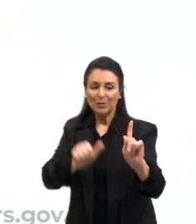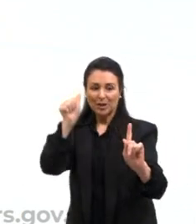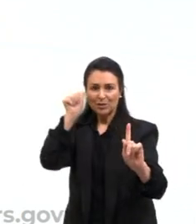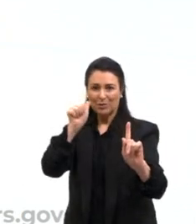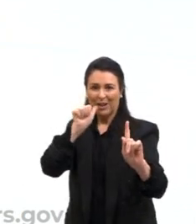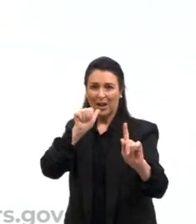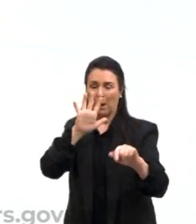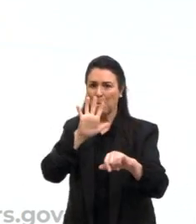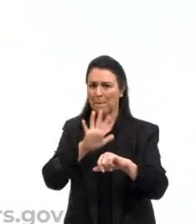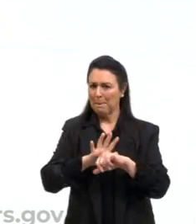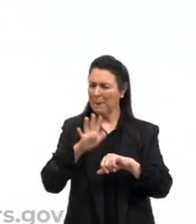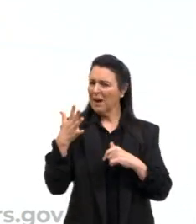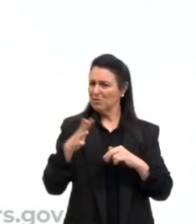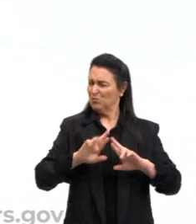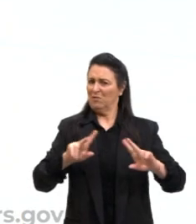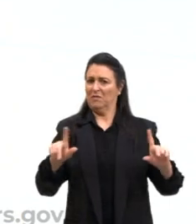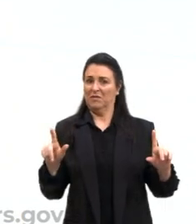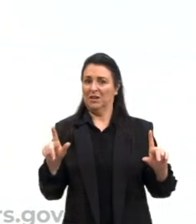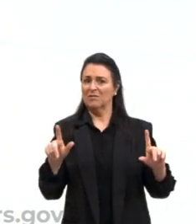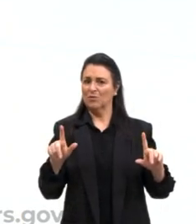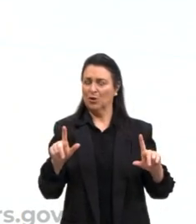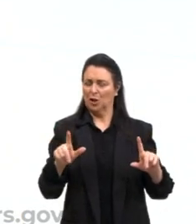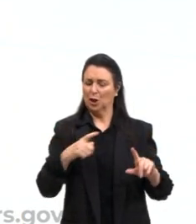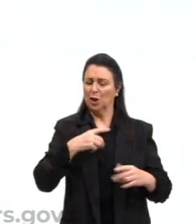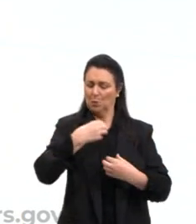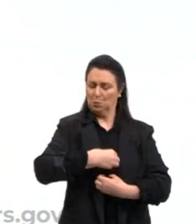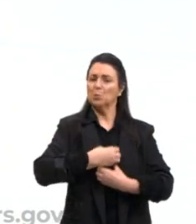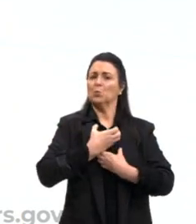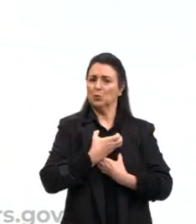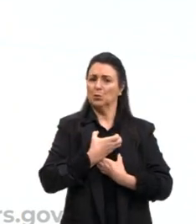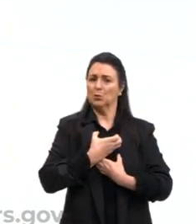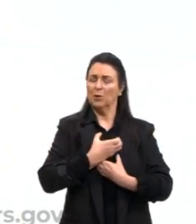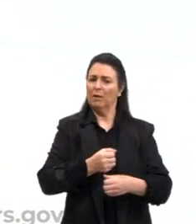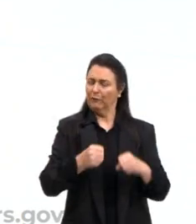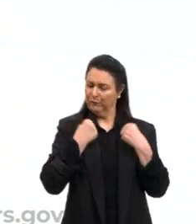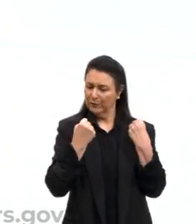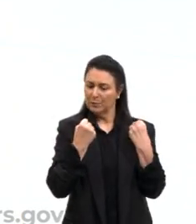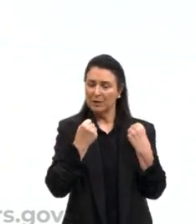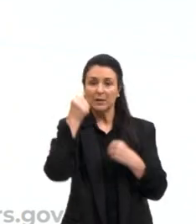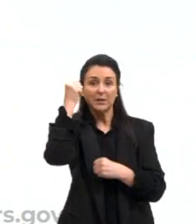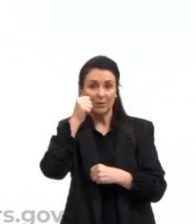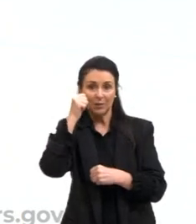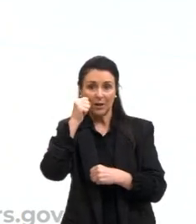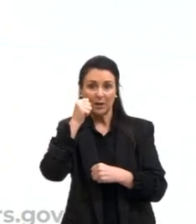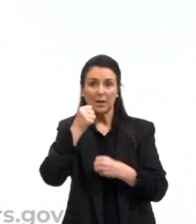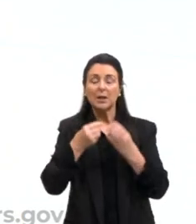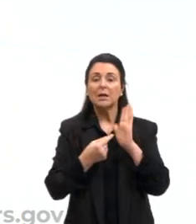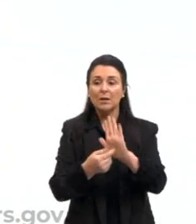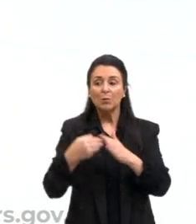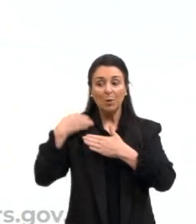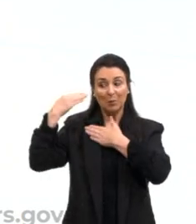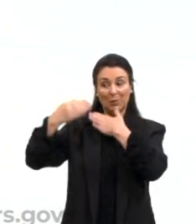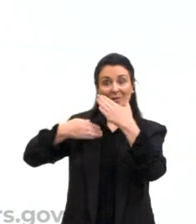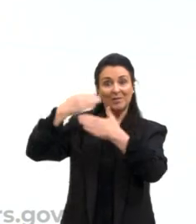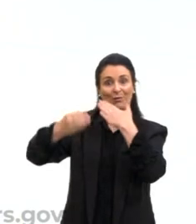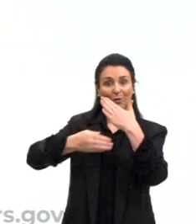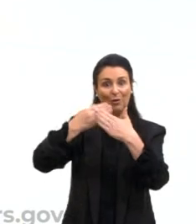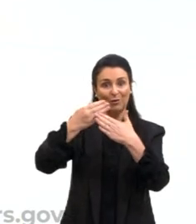atrevidos ainda atrevidos para época mas já vai mostrando como a mulher vem se desenvolvendo através do tempo